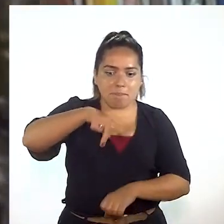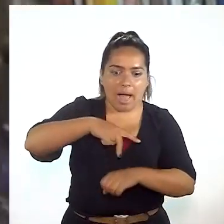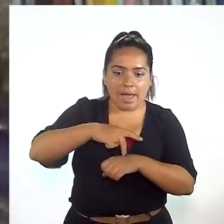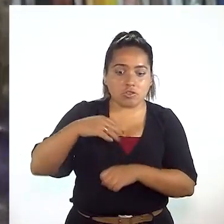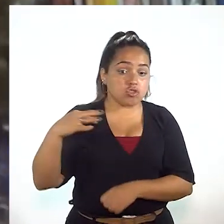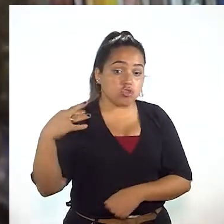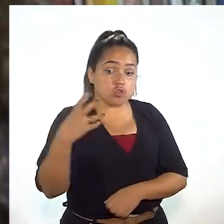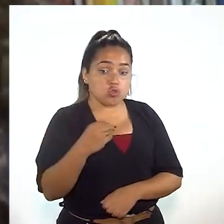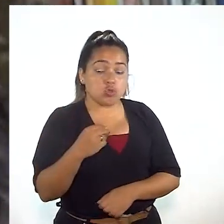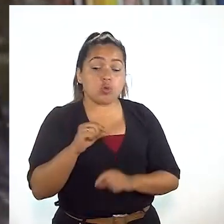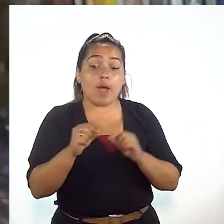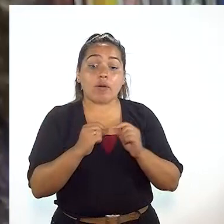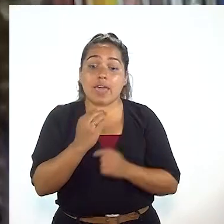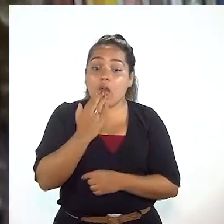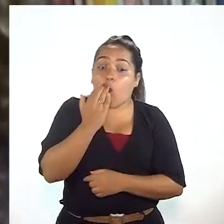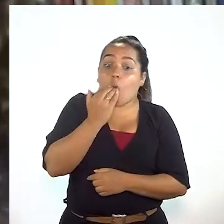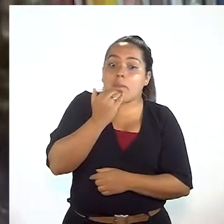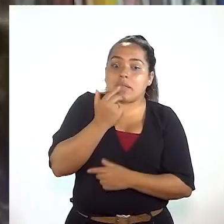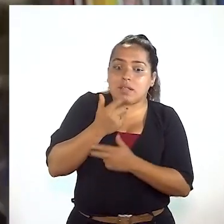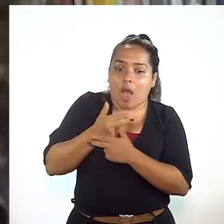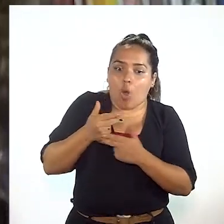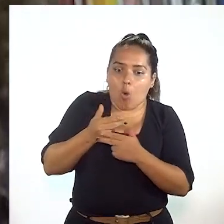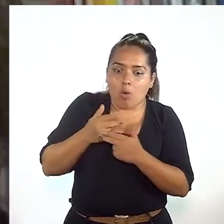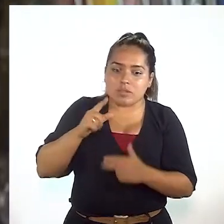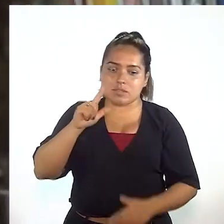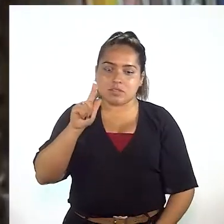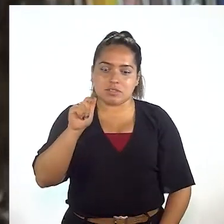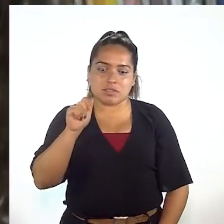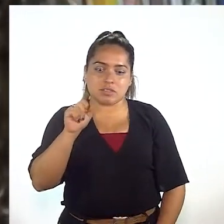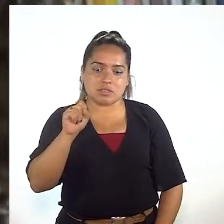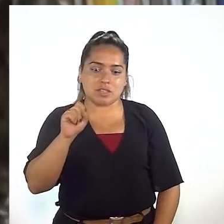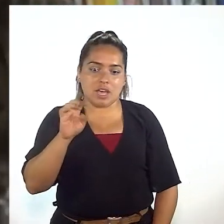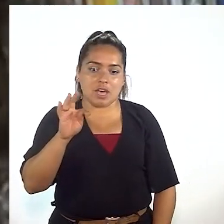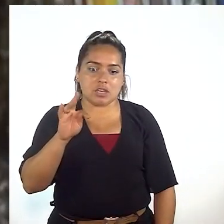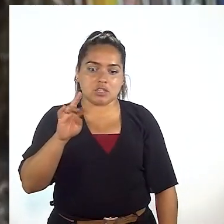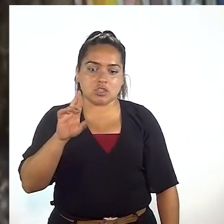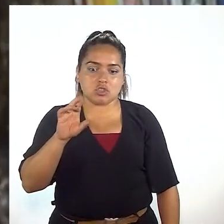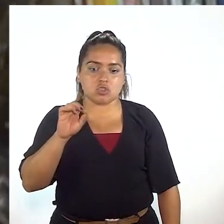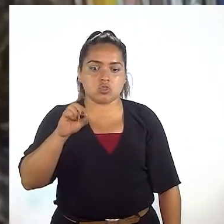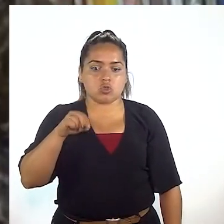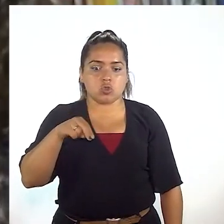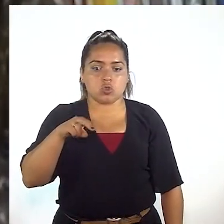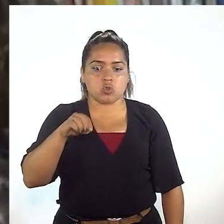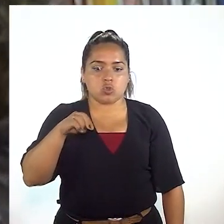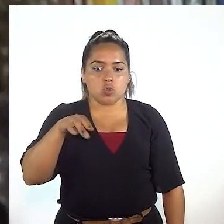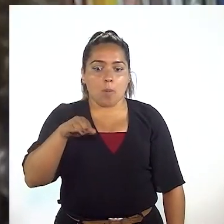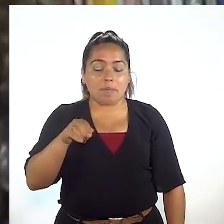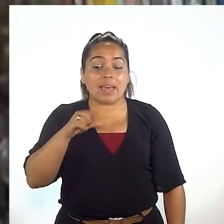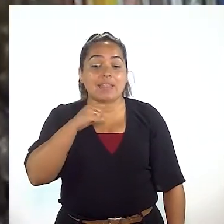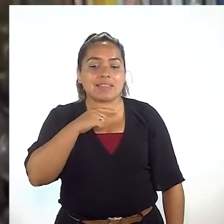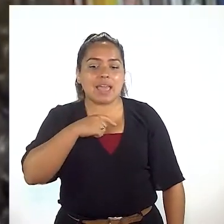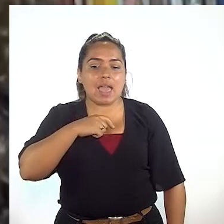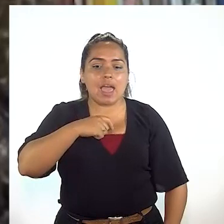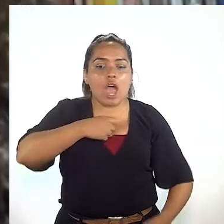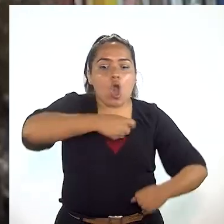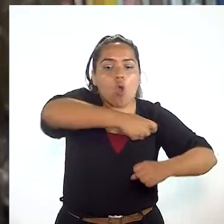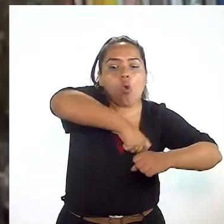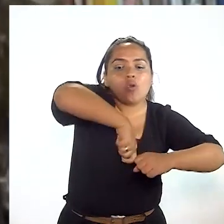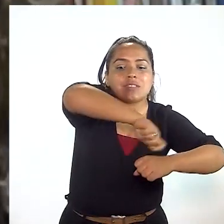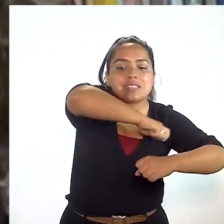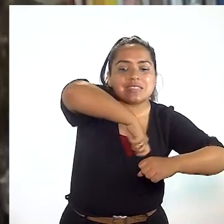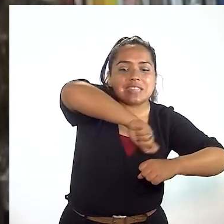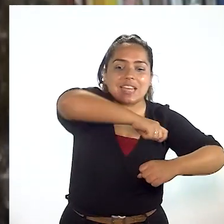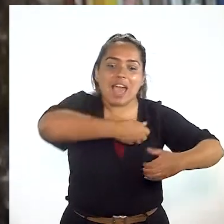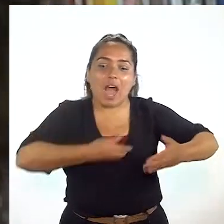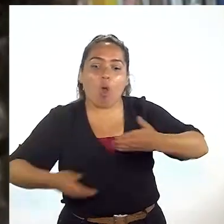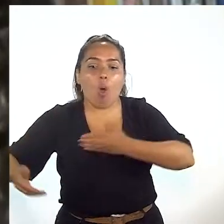como está isso no Brasil todo, que é a gastronomia. A gente tem muita mulher empreendendo na área de alimentação. Então, a ideia é a gente